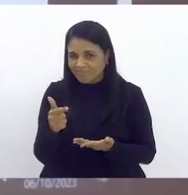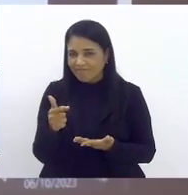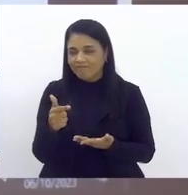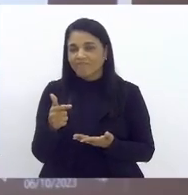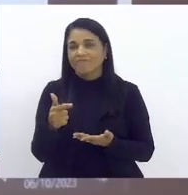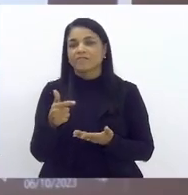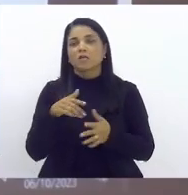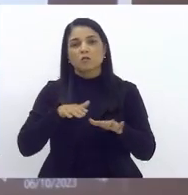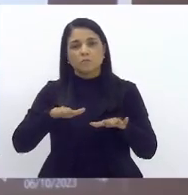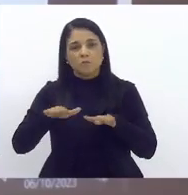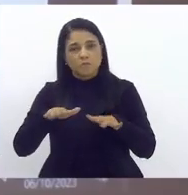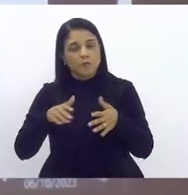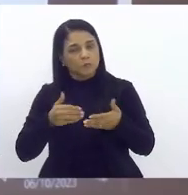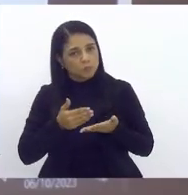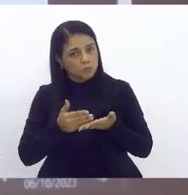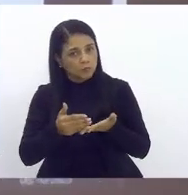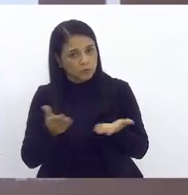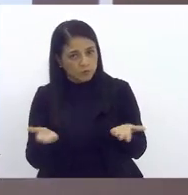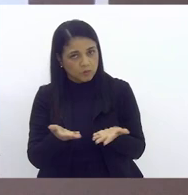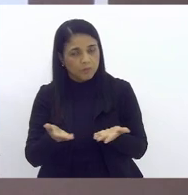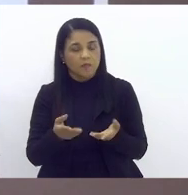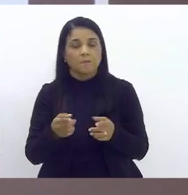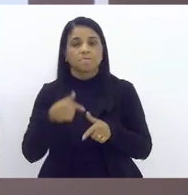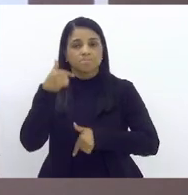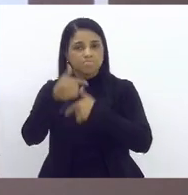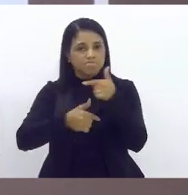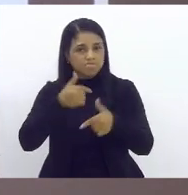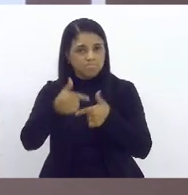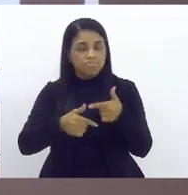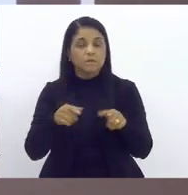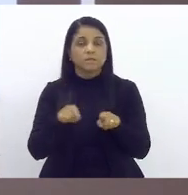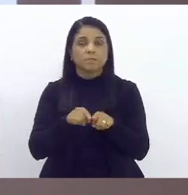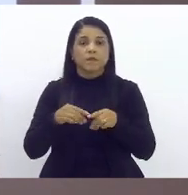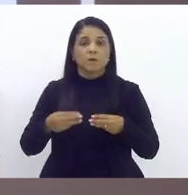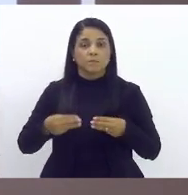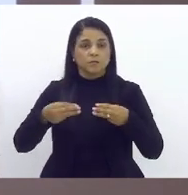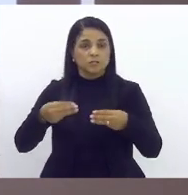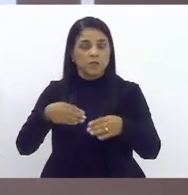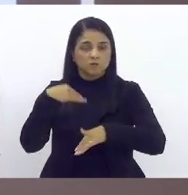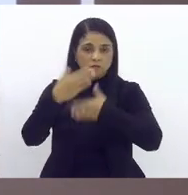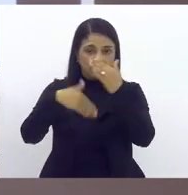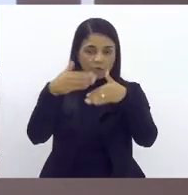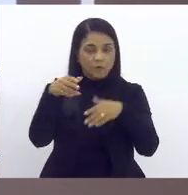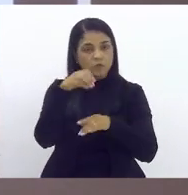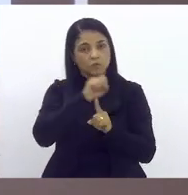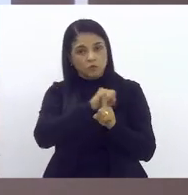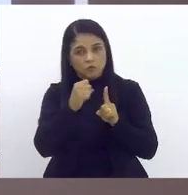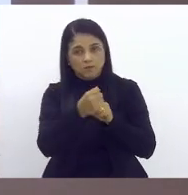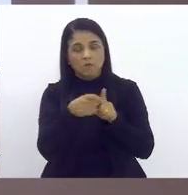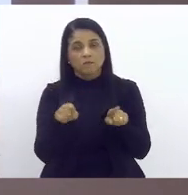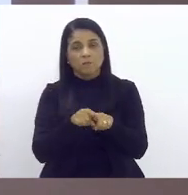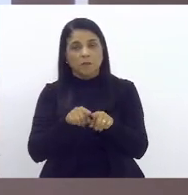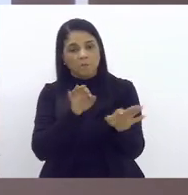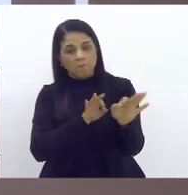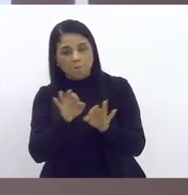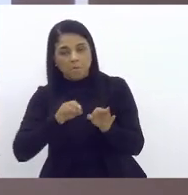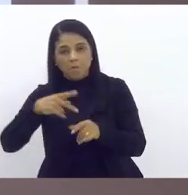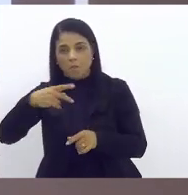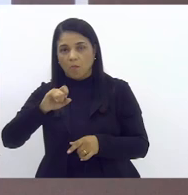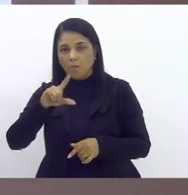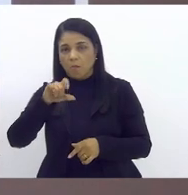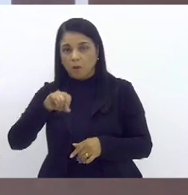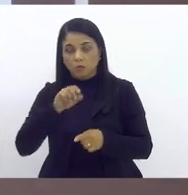começou esse movimento e também estamos com o Ministério de Desenvolvimento Social, que está fazendo o Plano Nacional